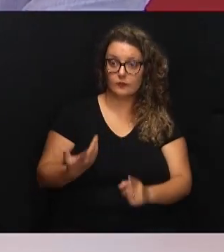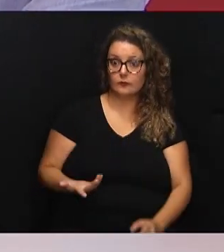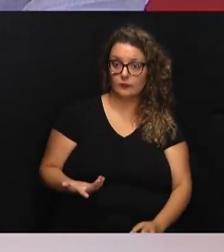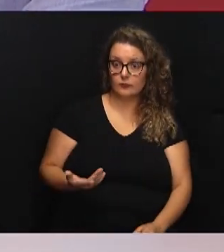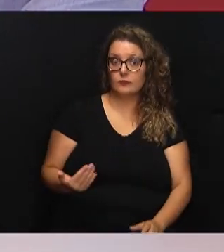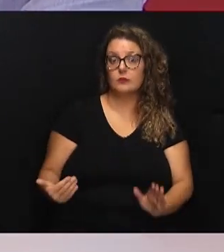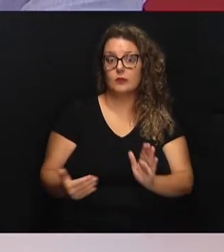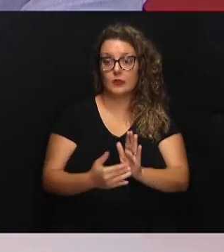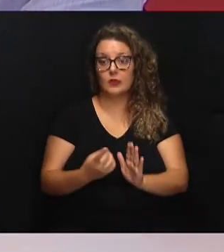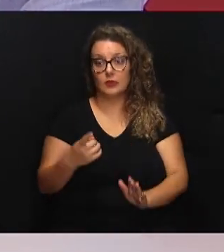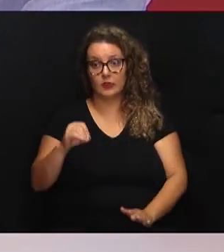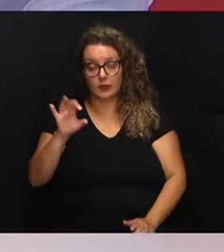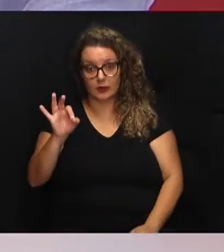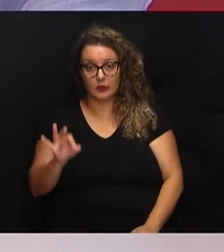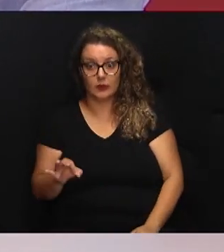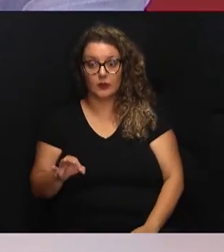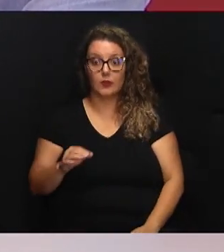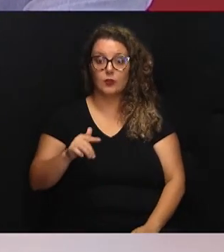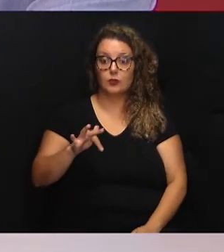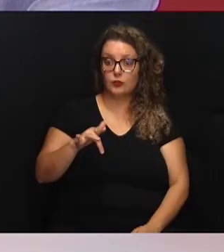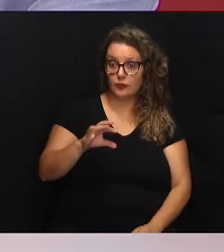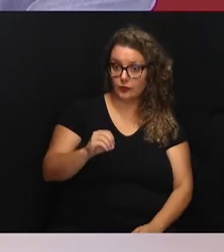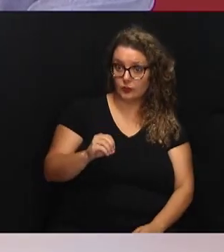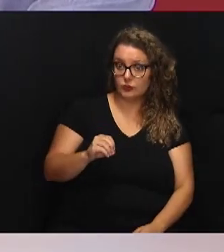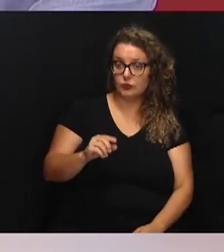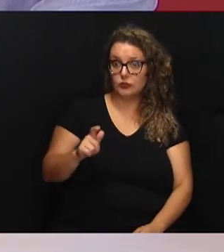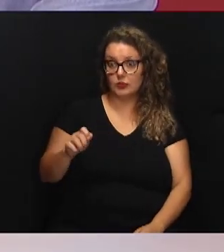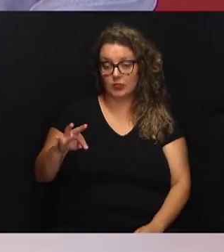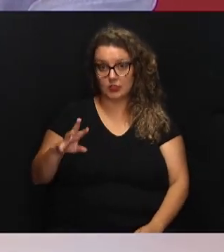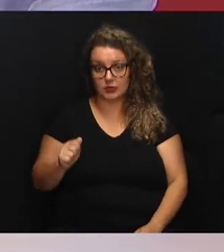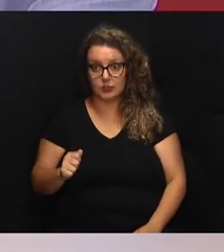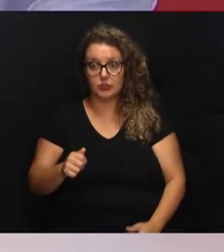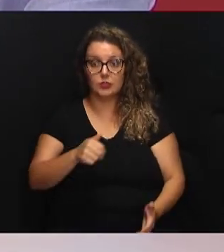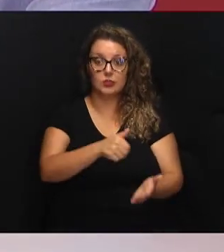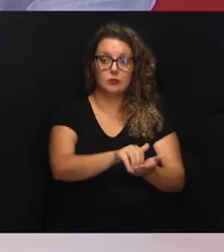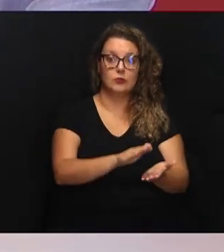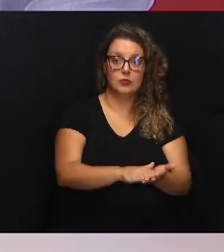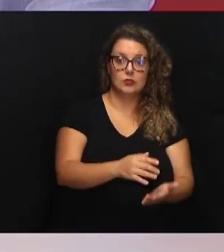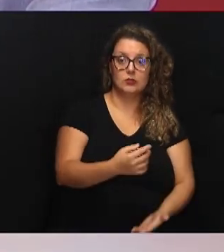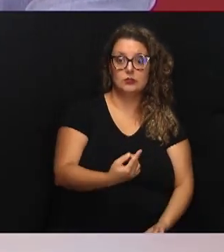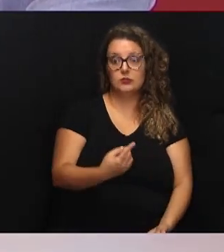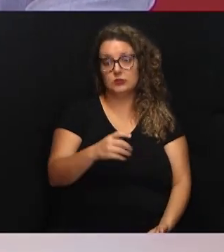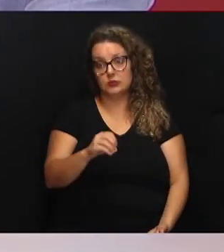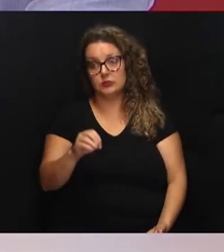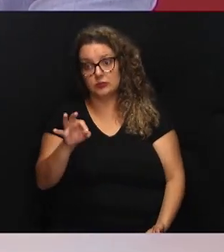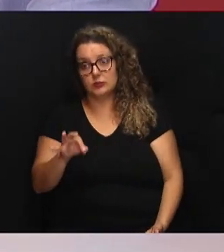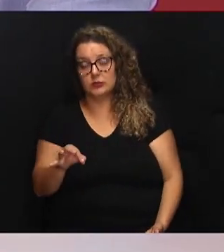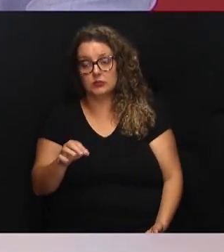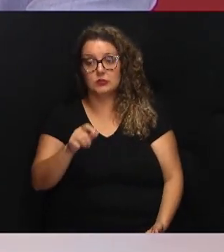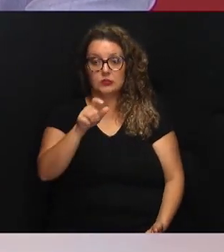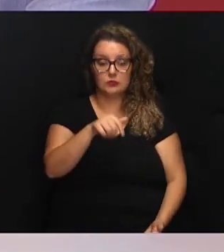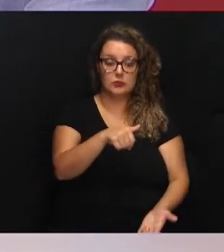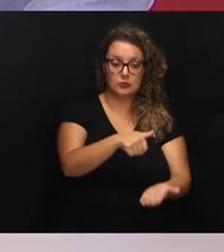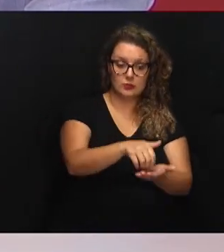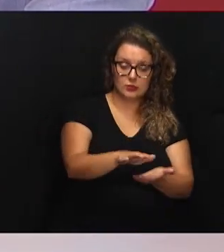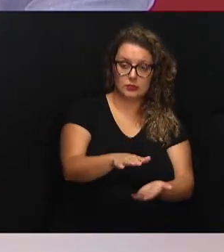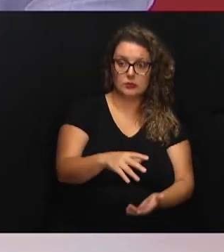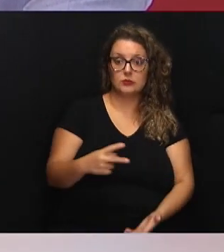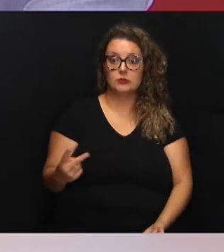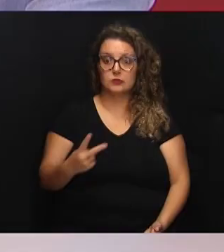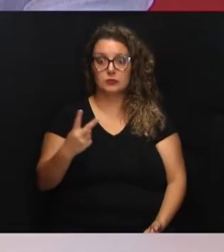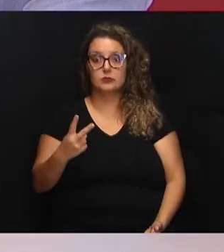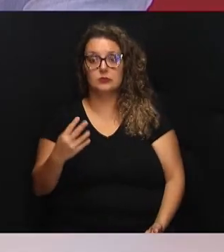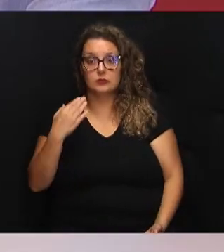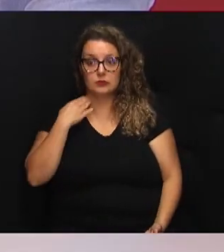até 10% do fundo de garantia, a multa rescisória em até 100%, ou seja, se o empregado for demitido, esses valores o banco